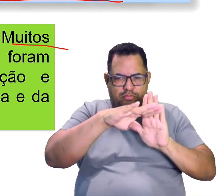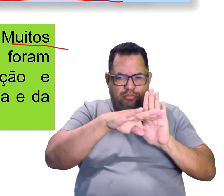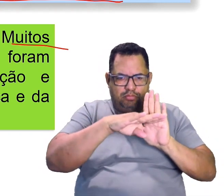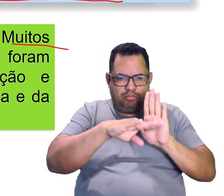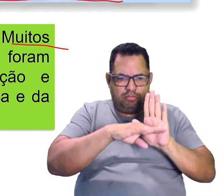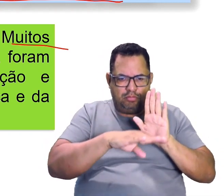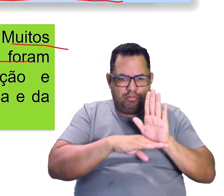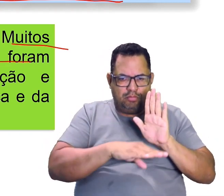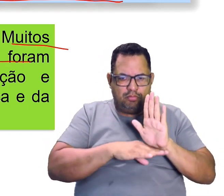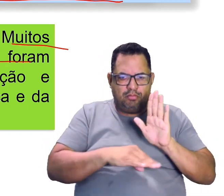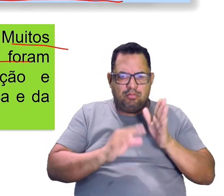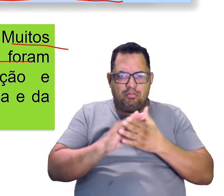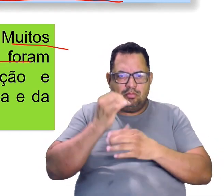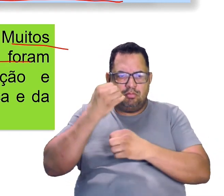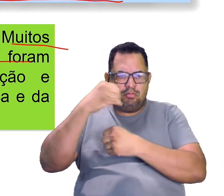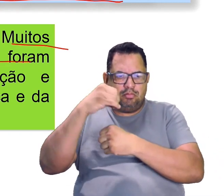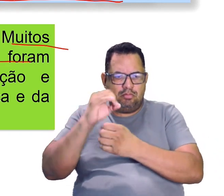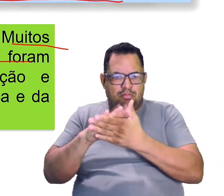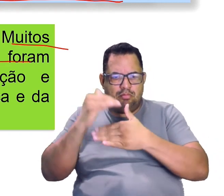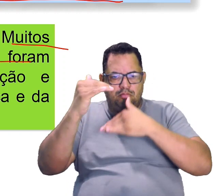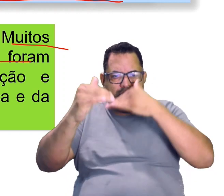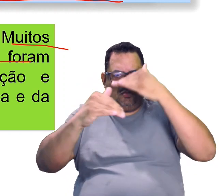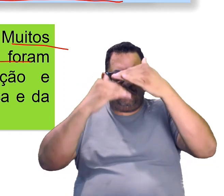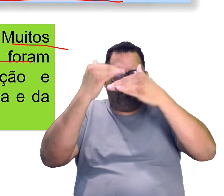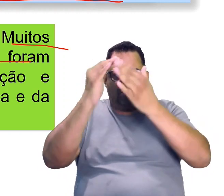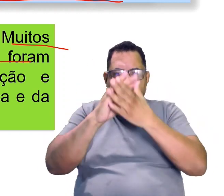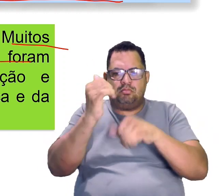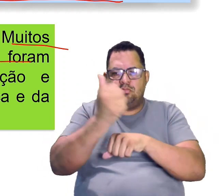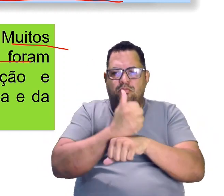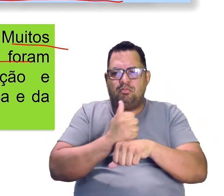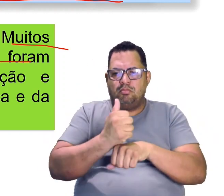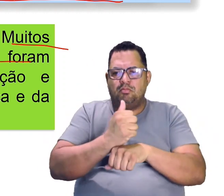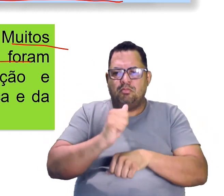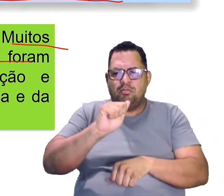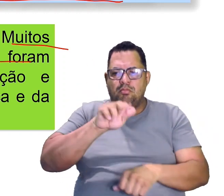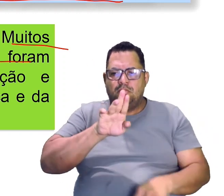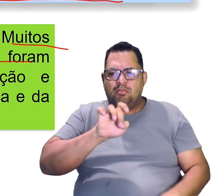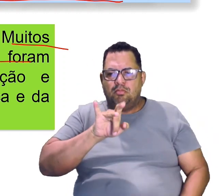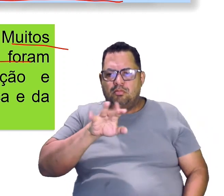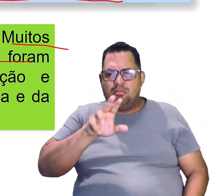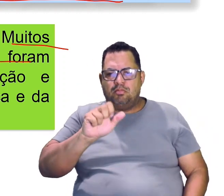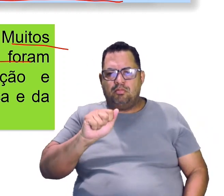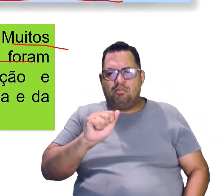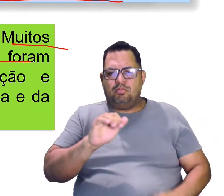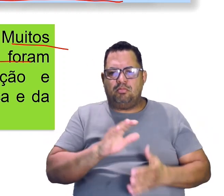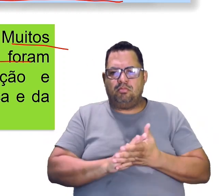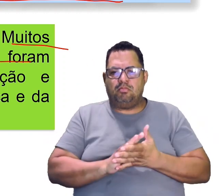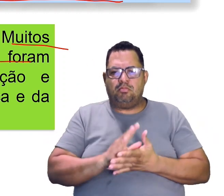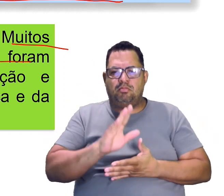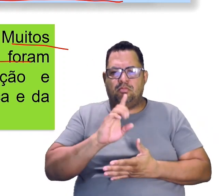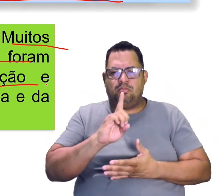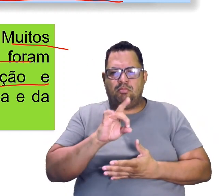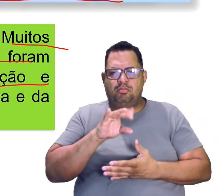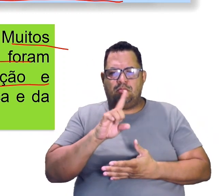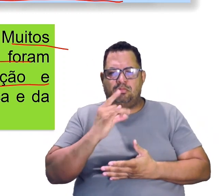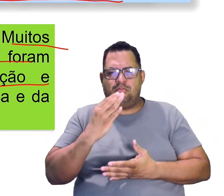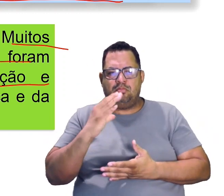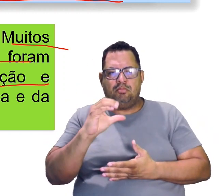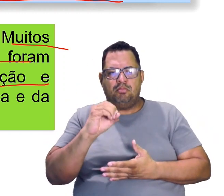laboratórios que foram desenvolvidos pelos alquimistas, como destilação